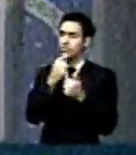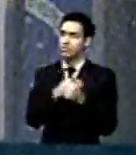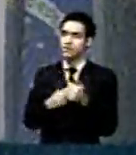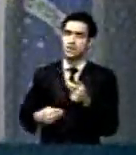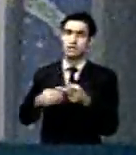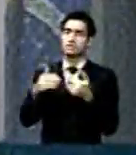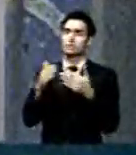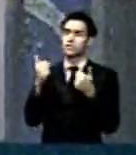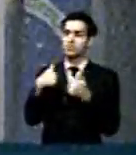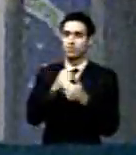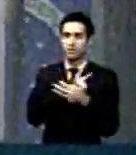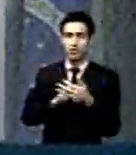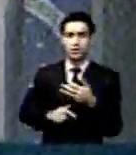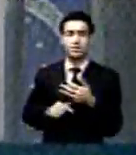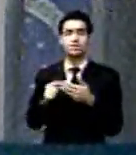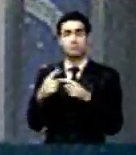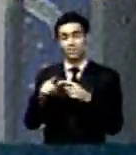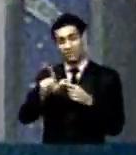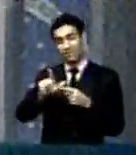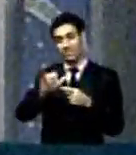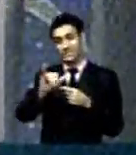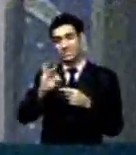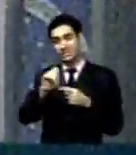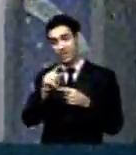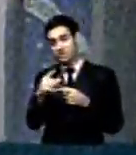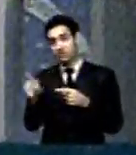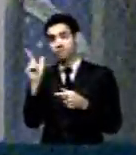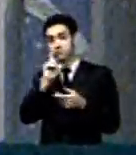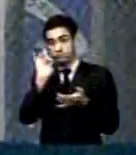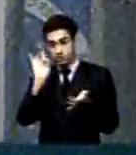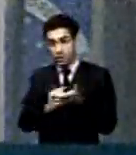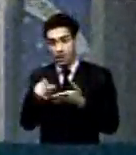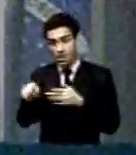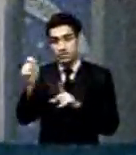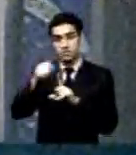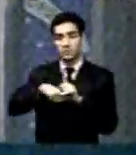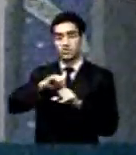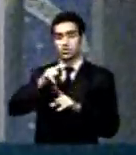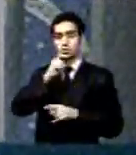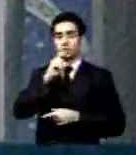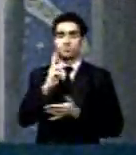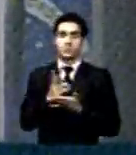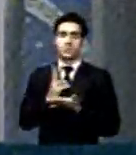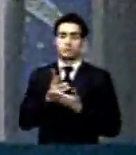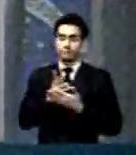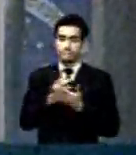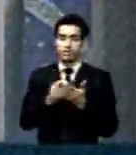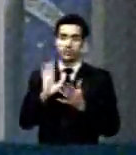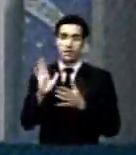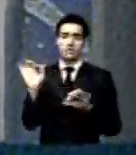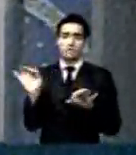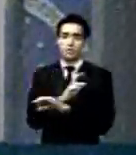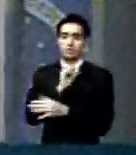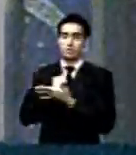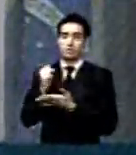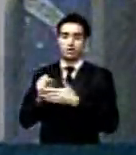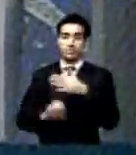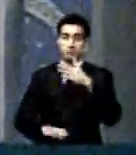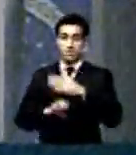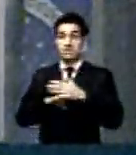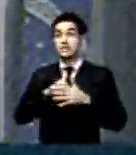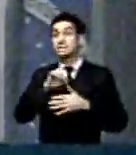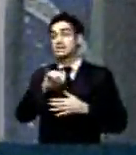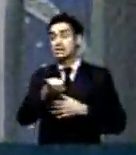do governo, com que essa licitação realmente saia ainda este mês de julho. Porque no nosso estado, se começarmos